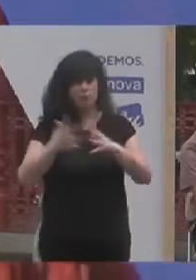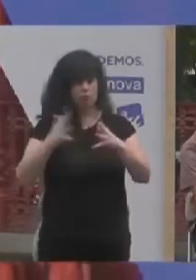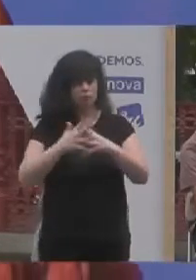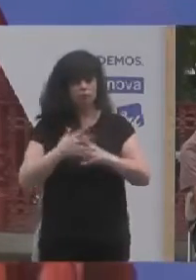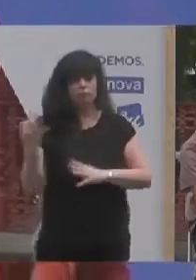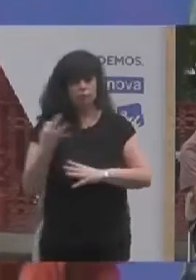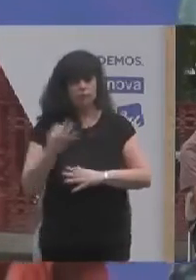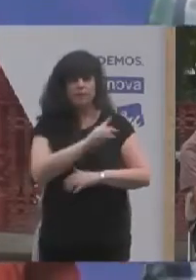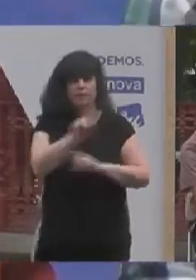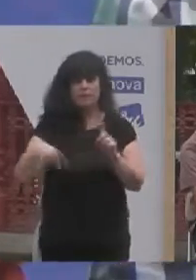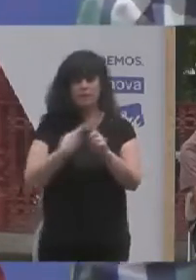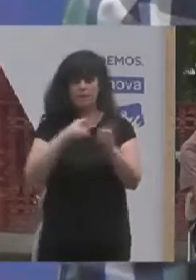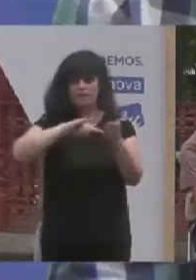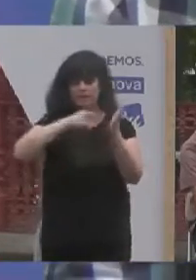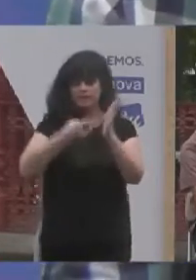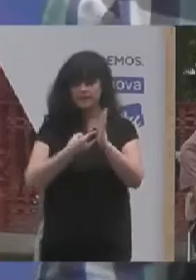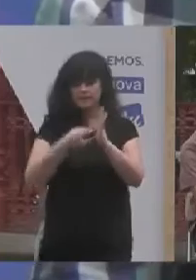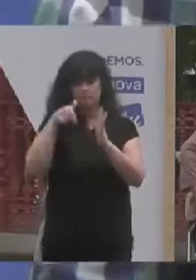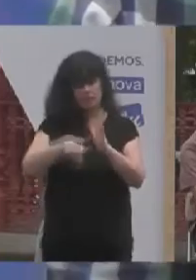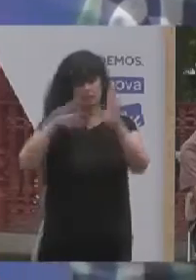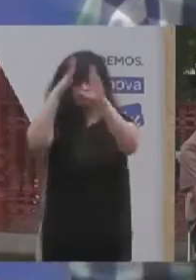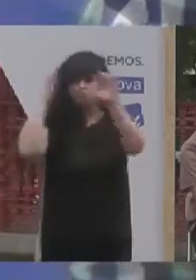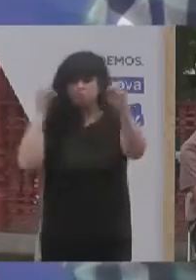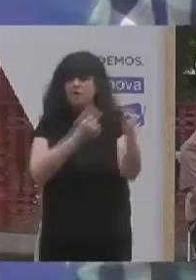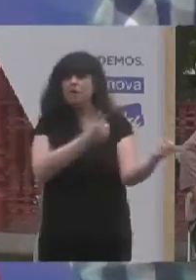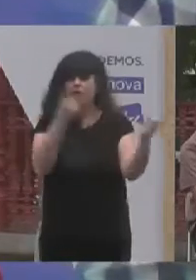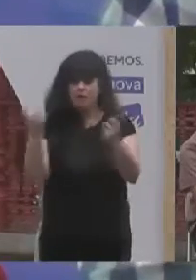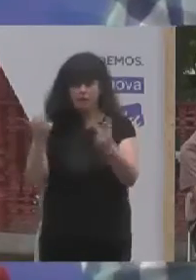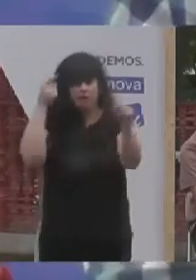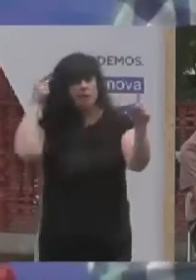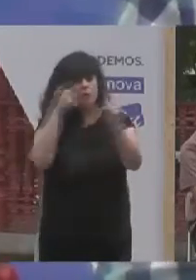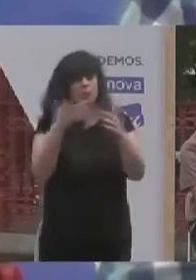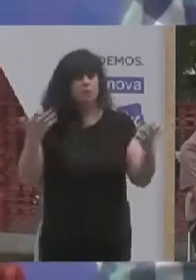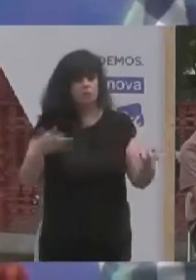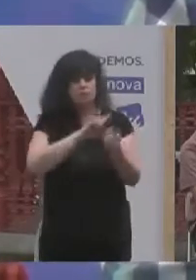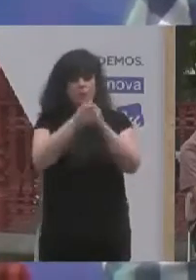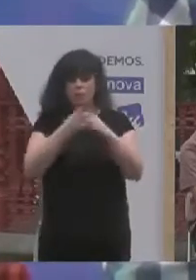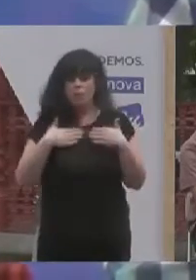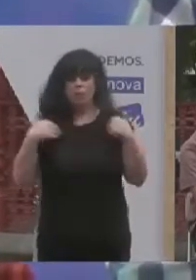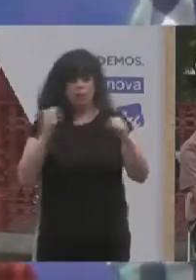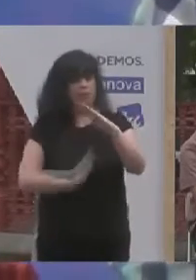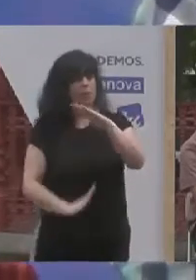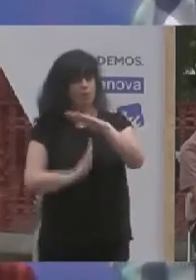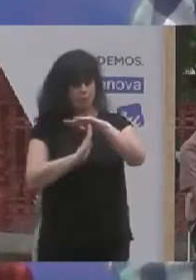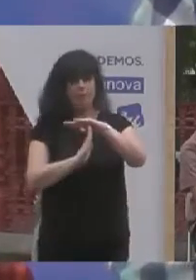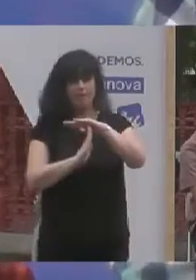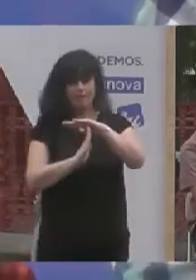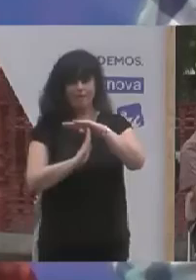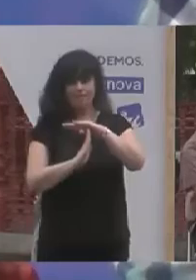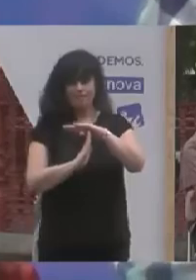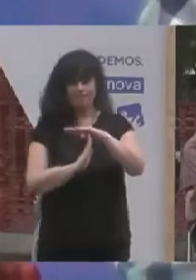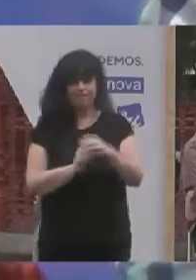ten pensado contar coa Cámara do Senado para bloquear calquera cambio que desexamos facer as